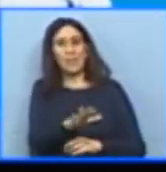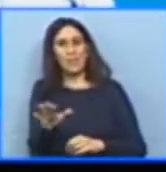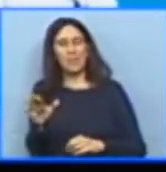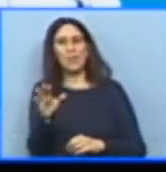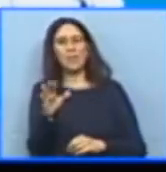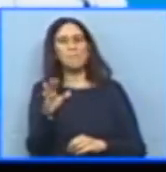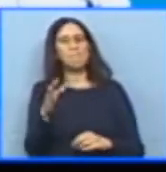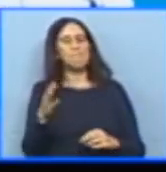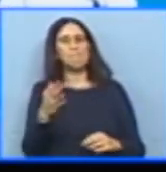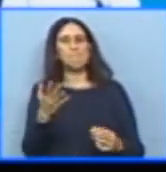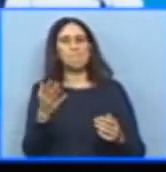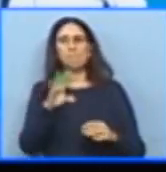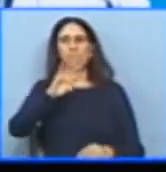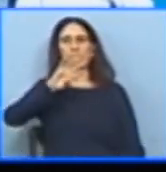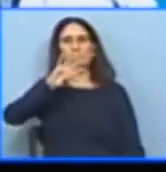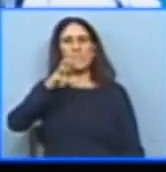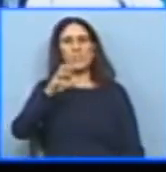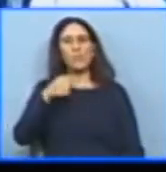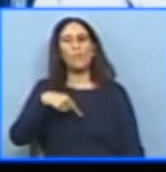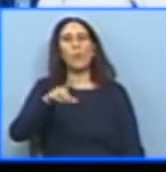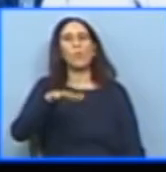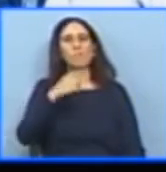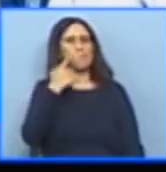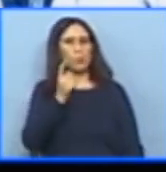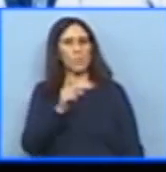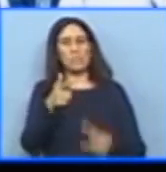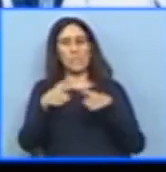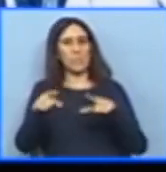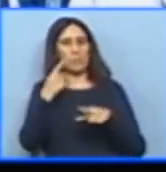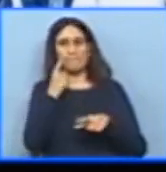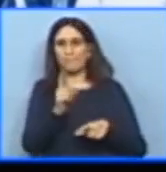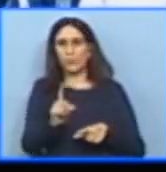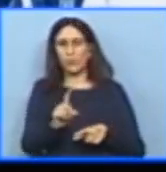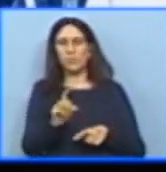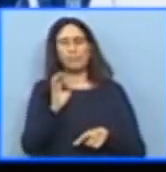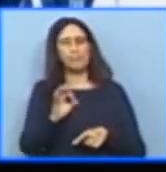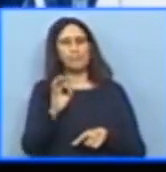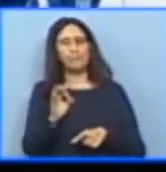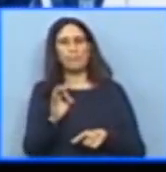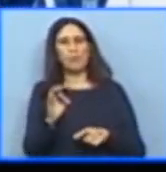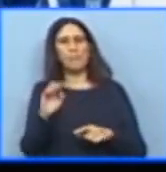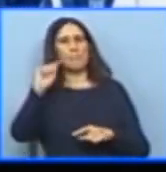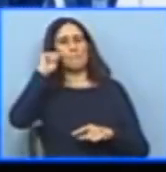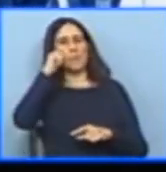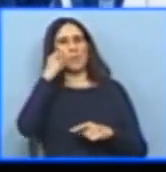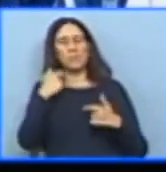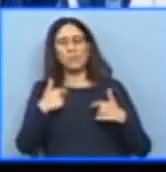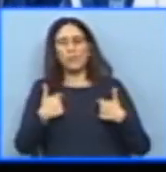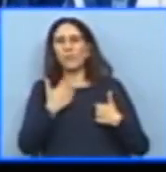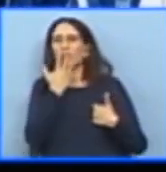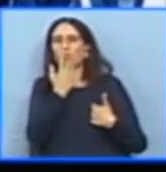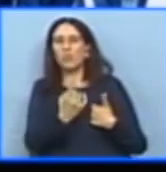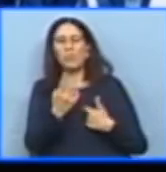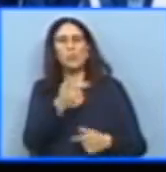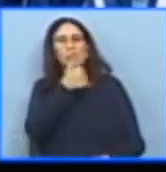presta não conhecem o país vão não queria ser língua estão completamente à mercê de si próprias é um sofrimento